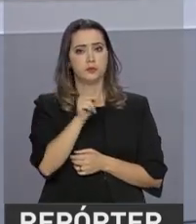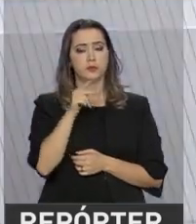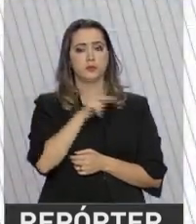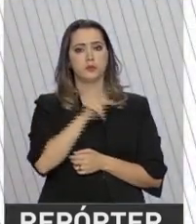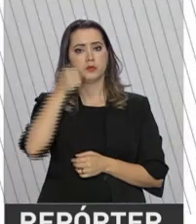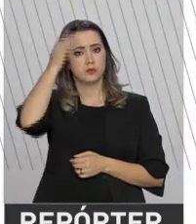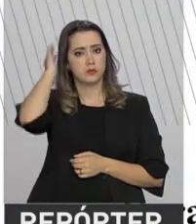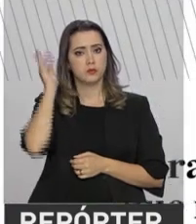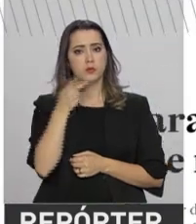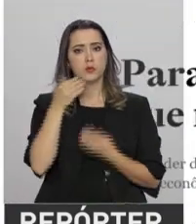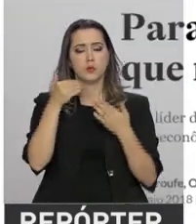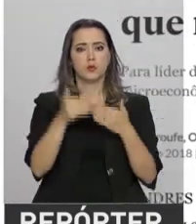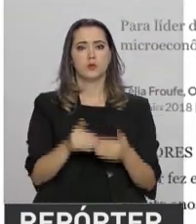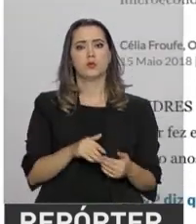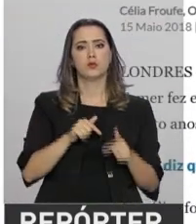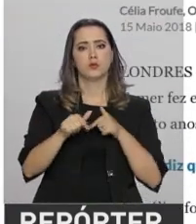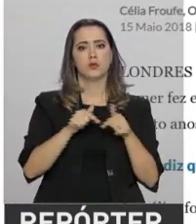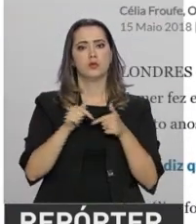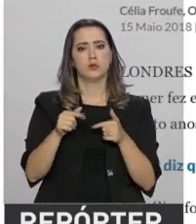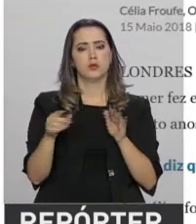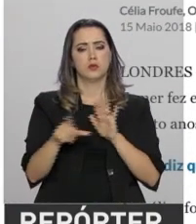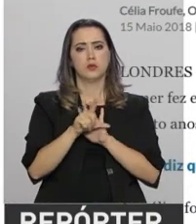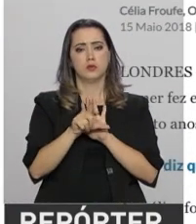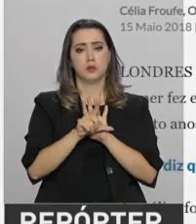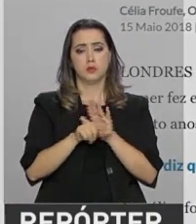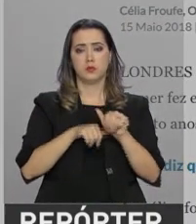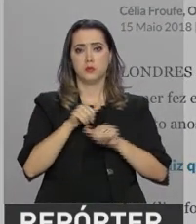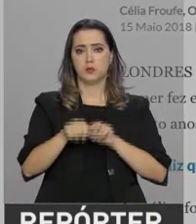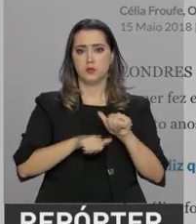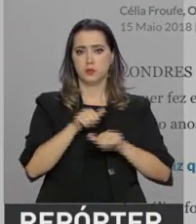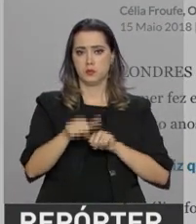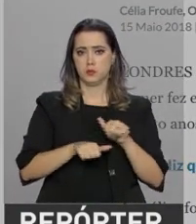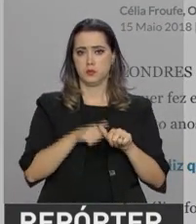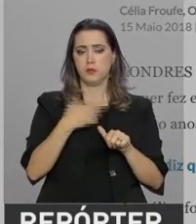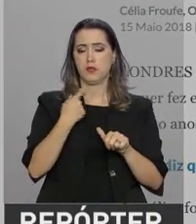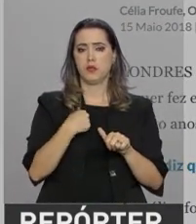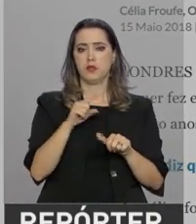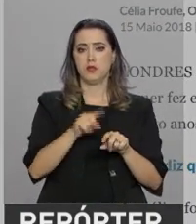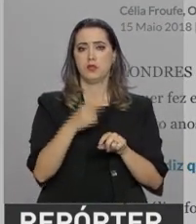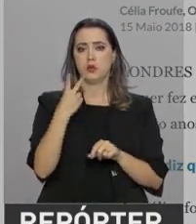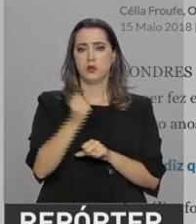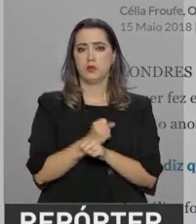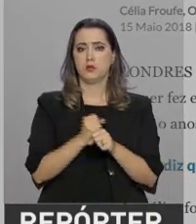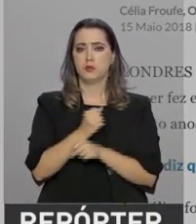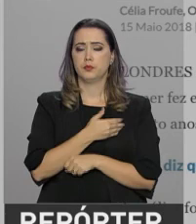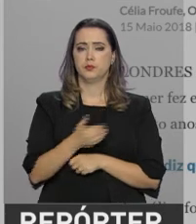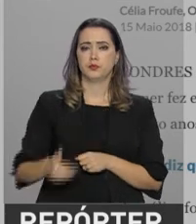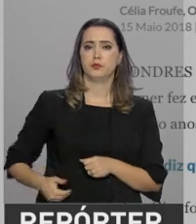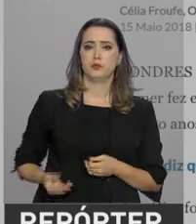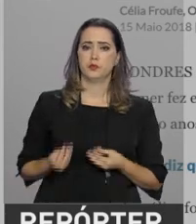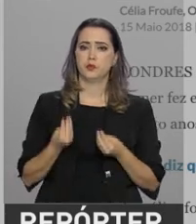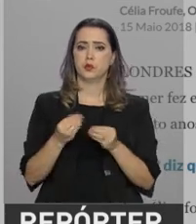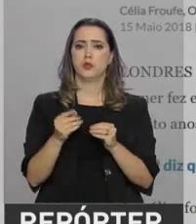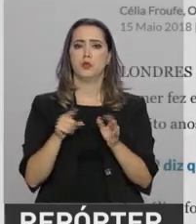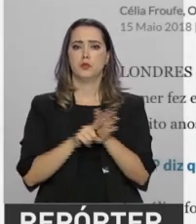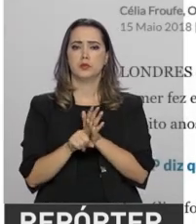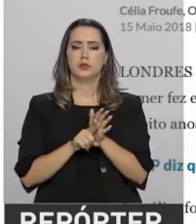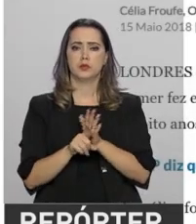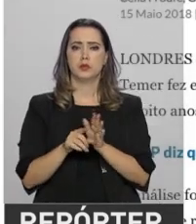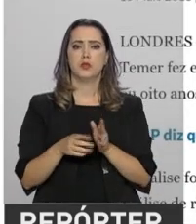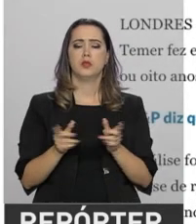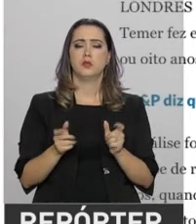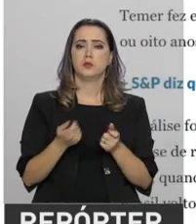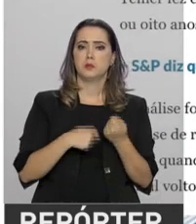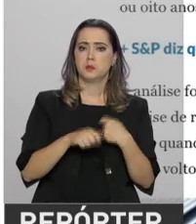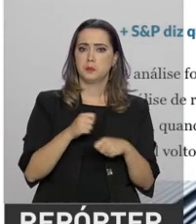que o presidente michel temer colocou em prática reformas essenciais nos dois anos de governo e encaminhou questões microeconômicas